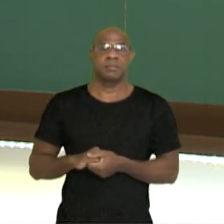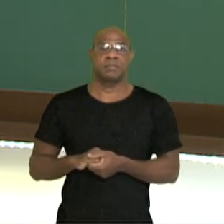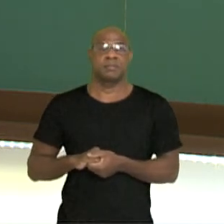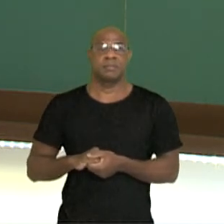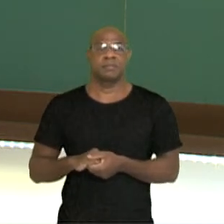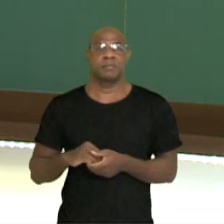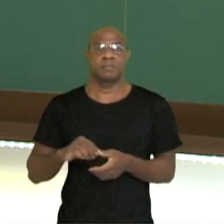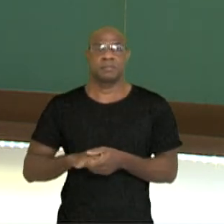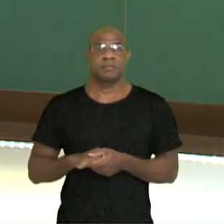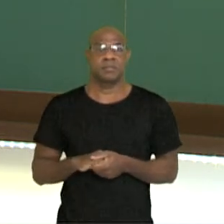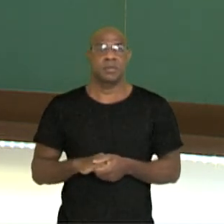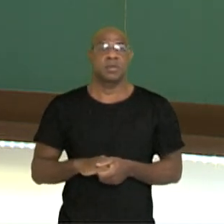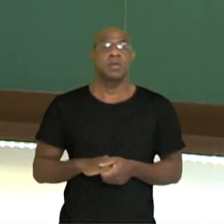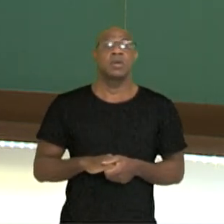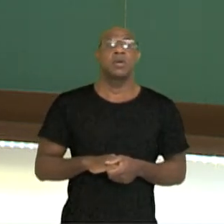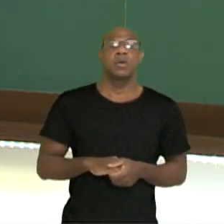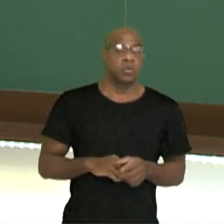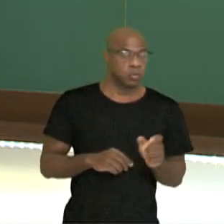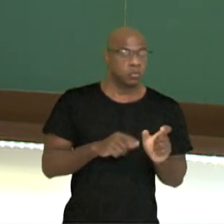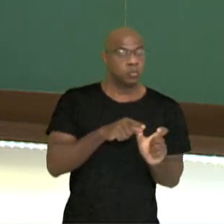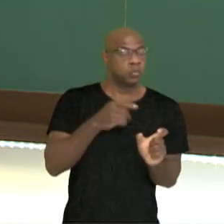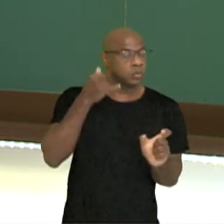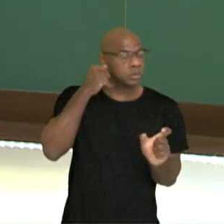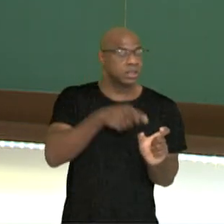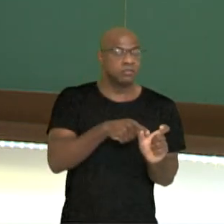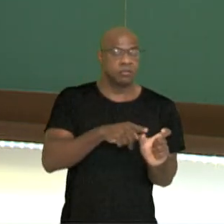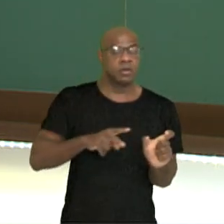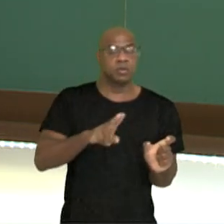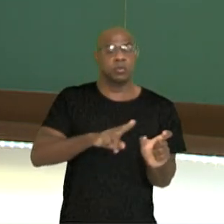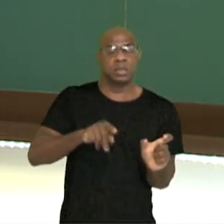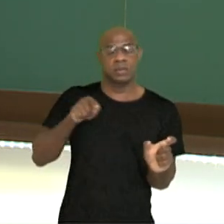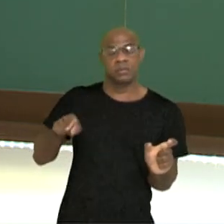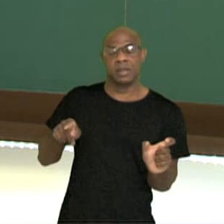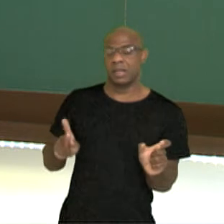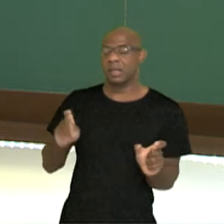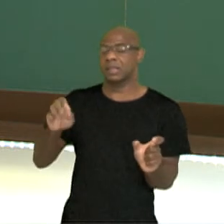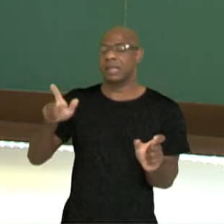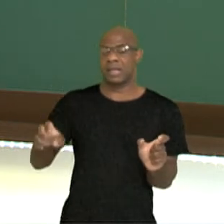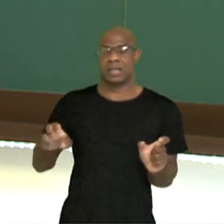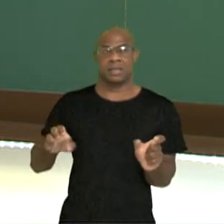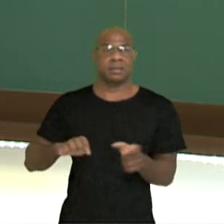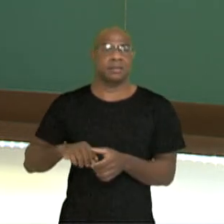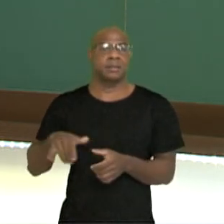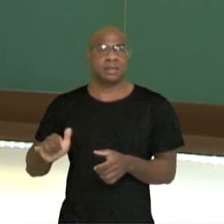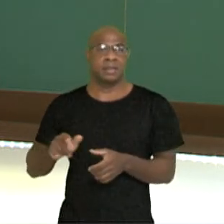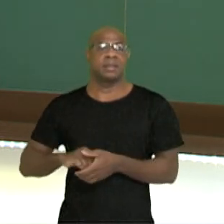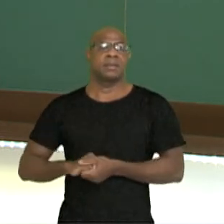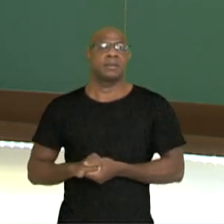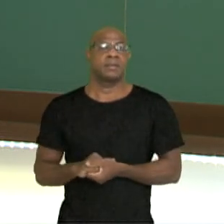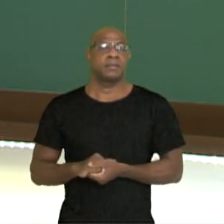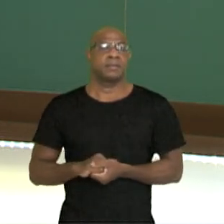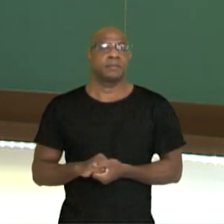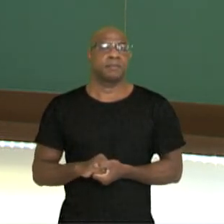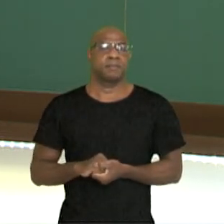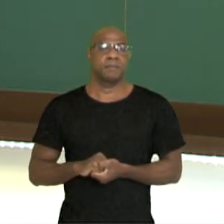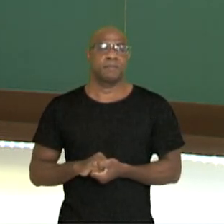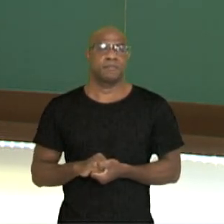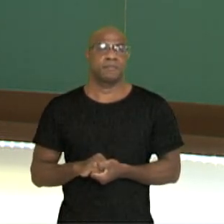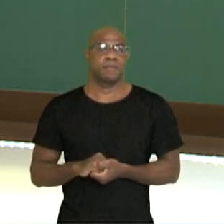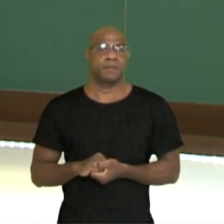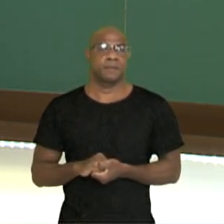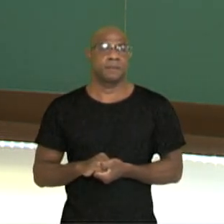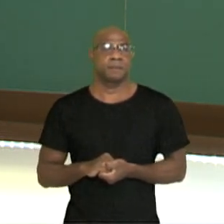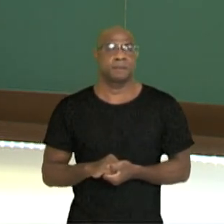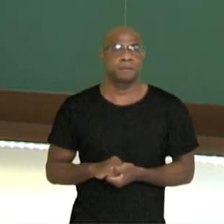O telefone será usado pela Kelly. Na frase B, he sent lots of emails. Ele enviou muitos e-mails. Lots